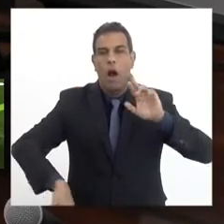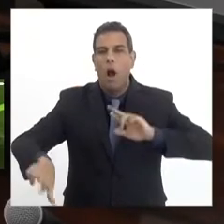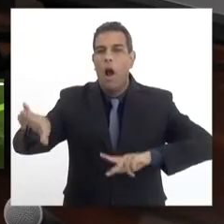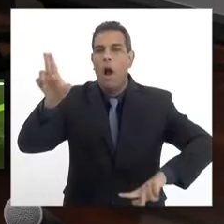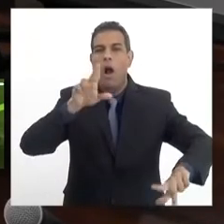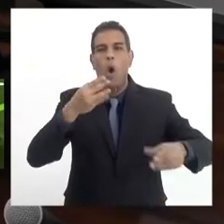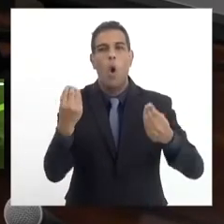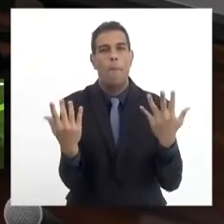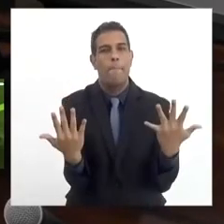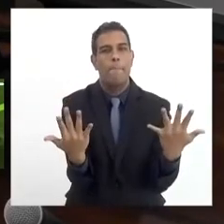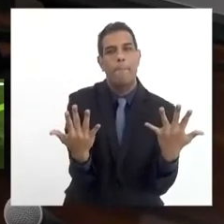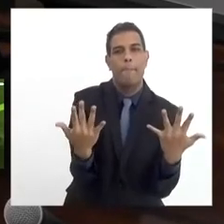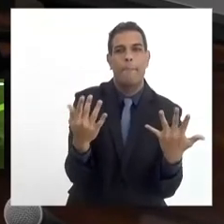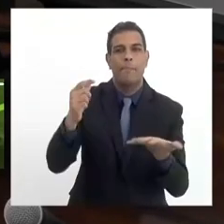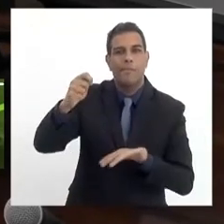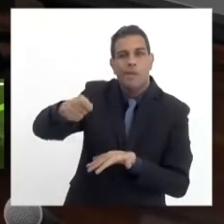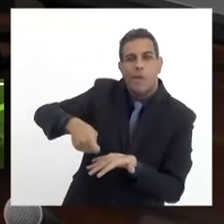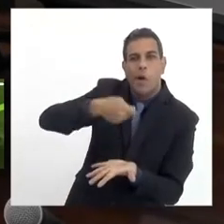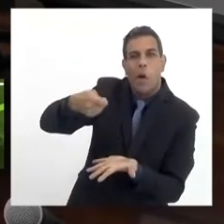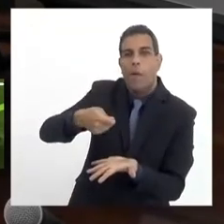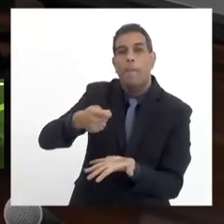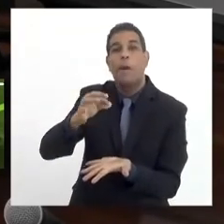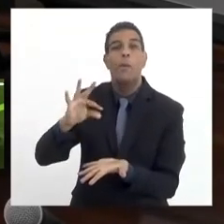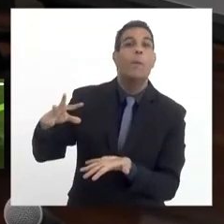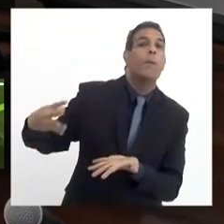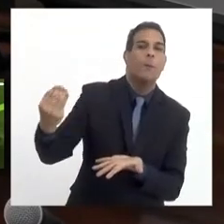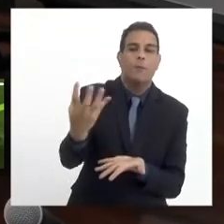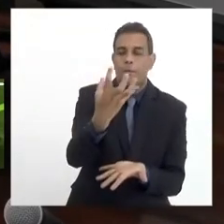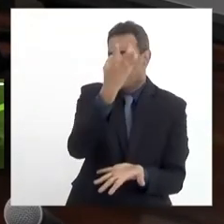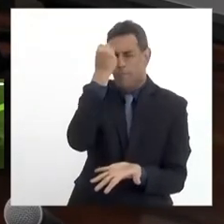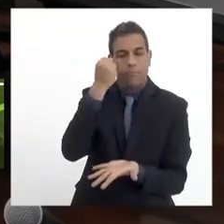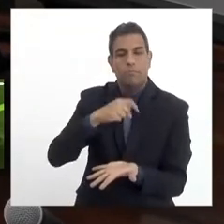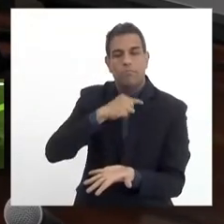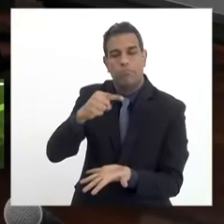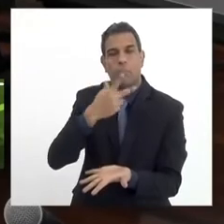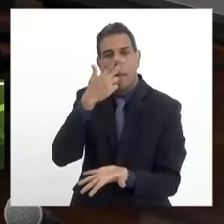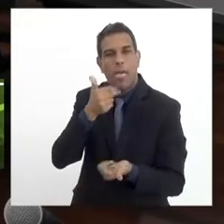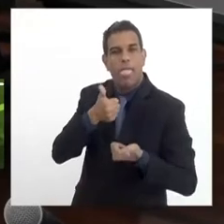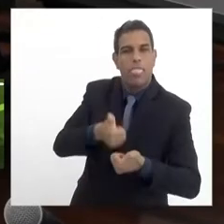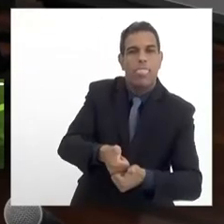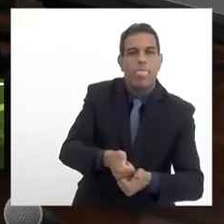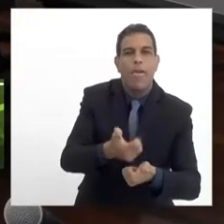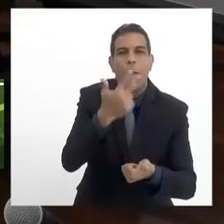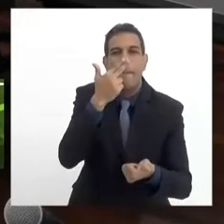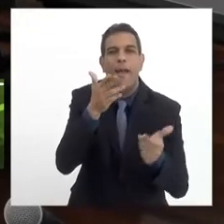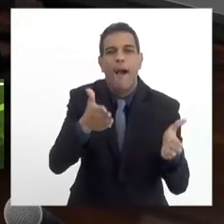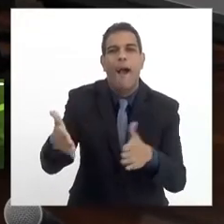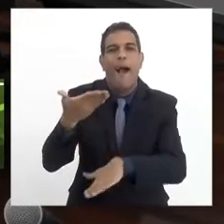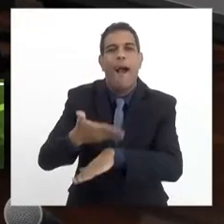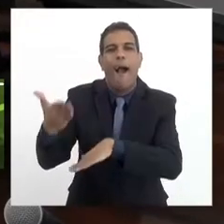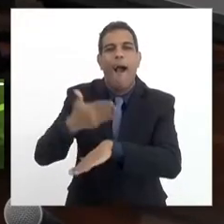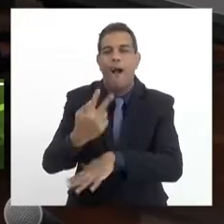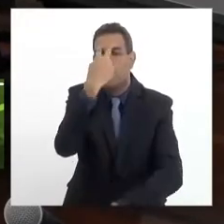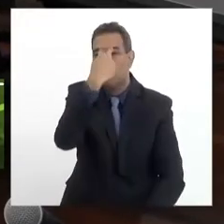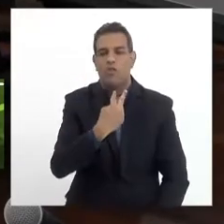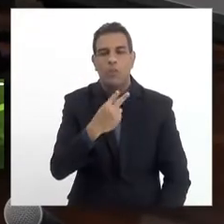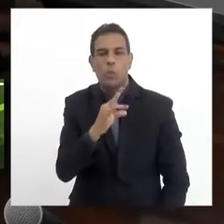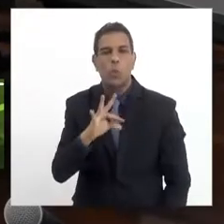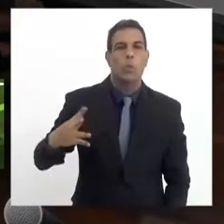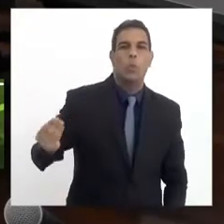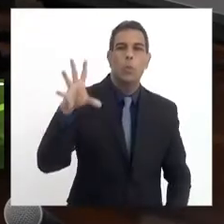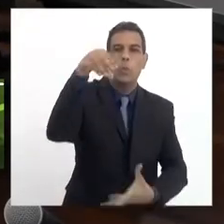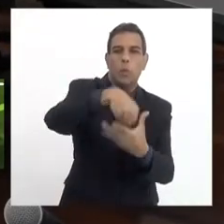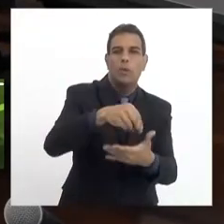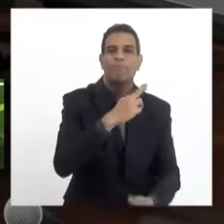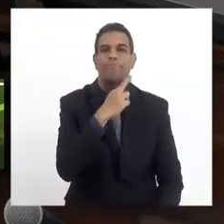é manusear os talheres e levar o alimento à boca num brilho absoluto, simulando ali o estado de cegueira, né? Então,